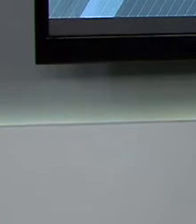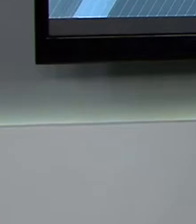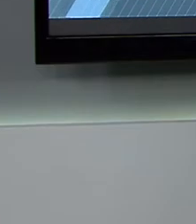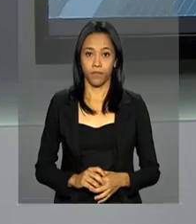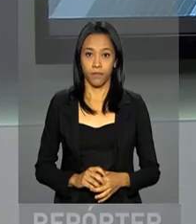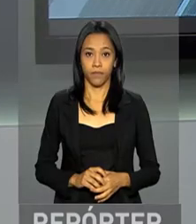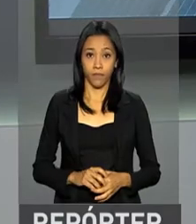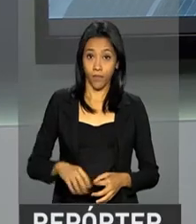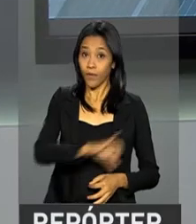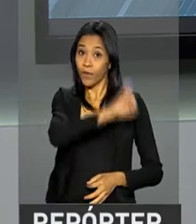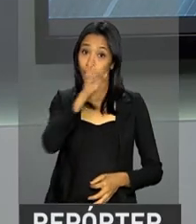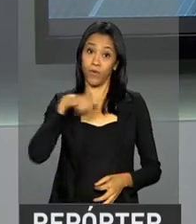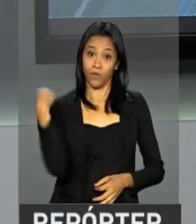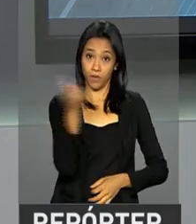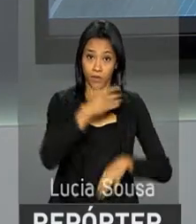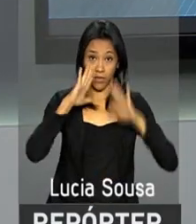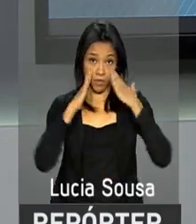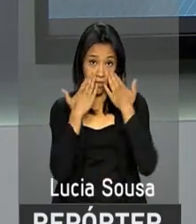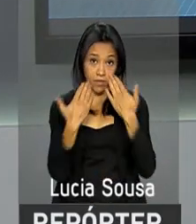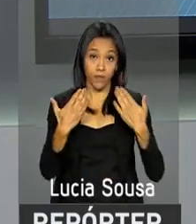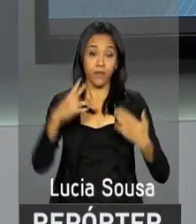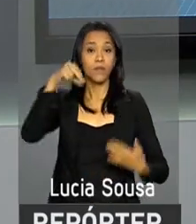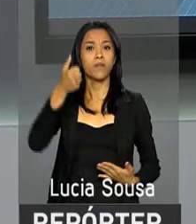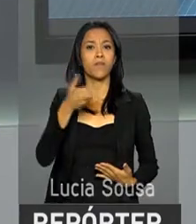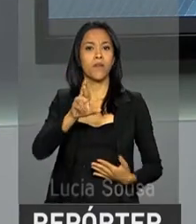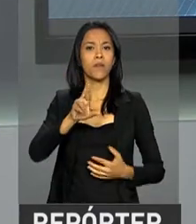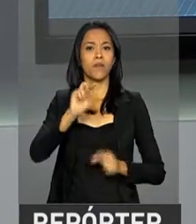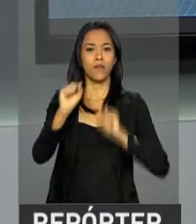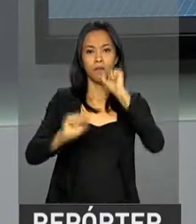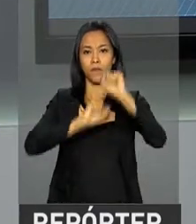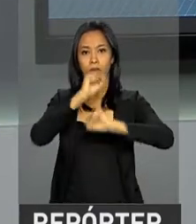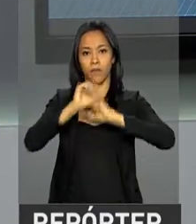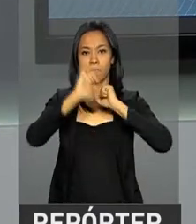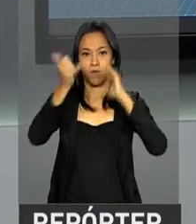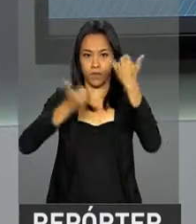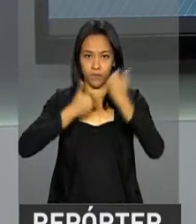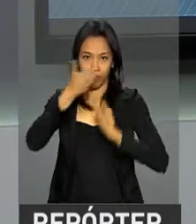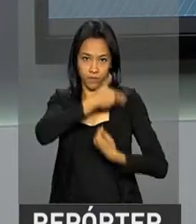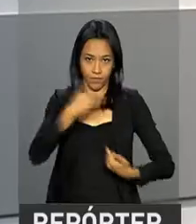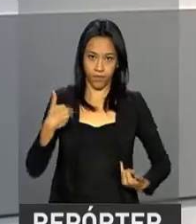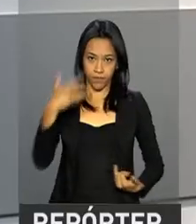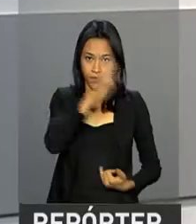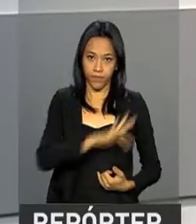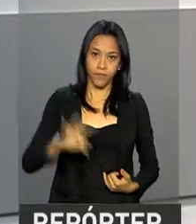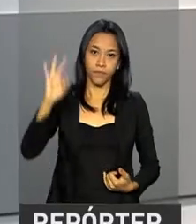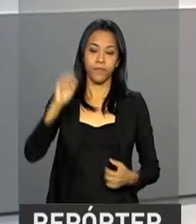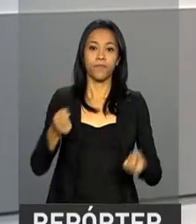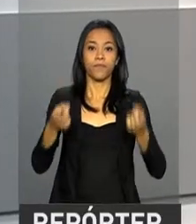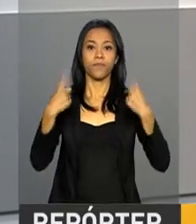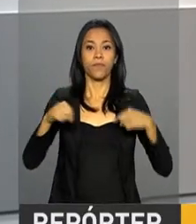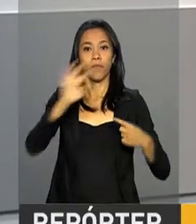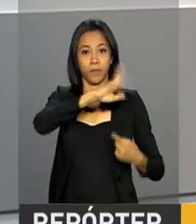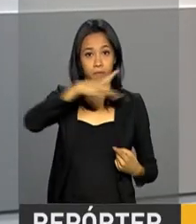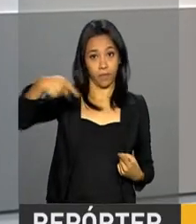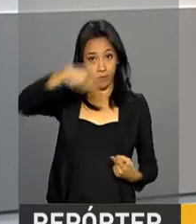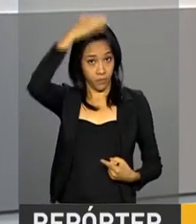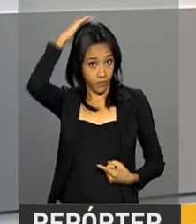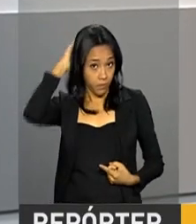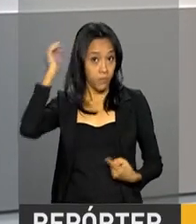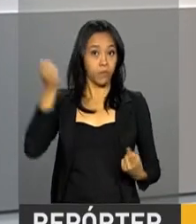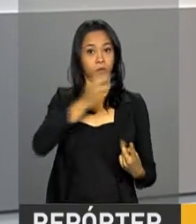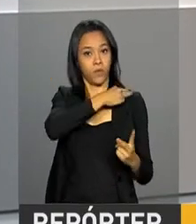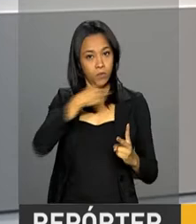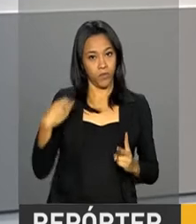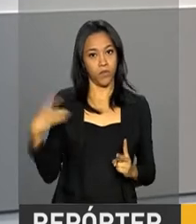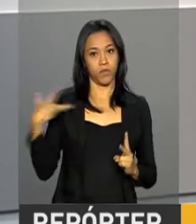olá estamos de volta com repórter nbr e as notícias do governo federal o presidente michel temer eo ministro da